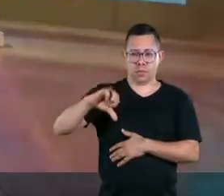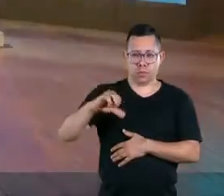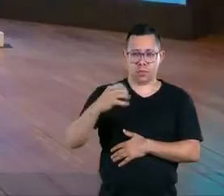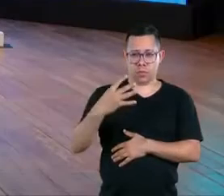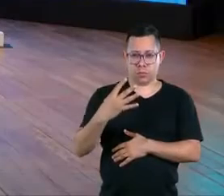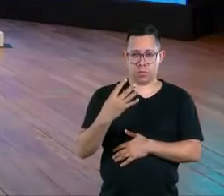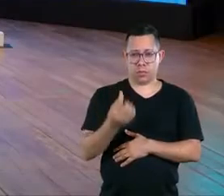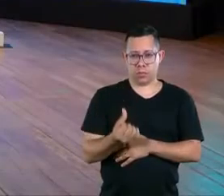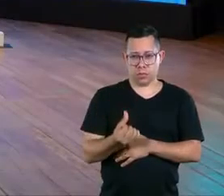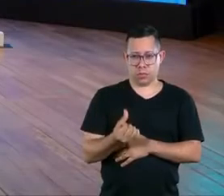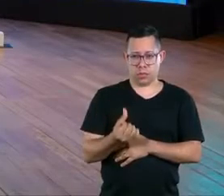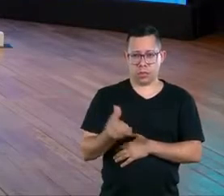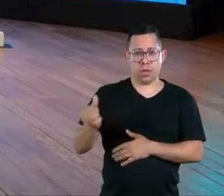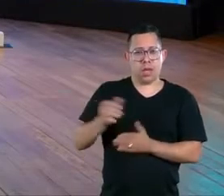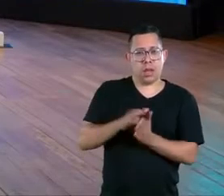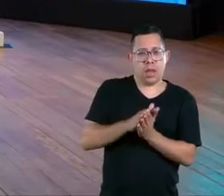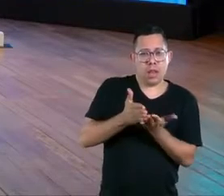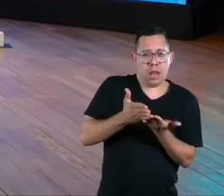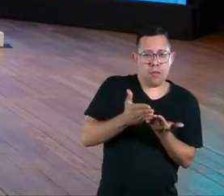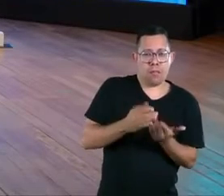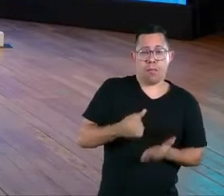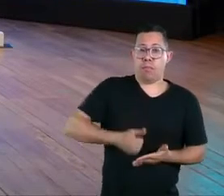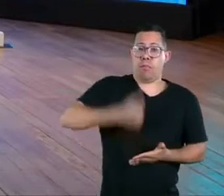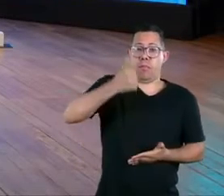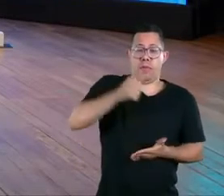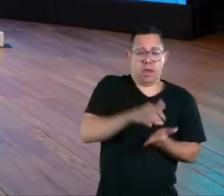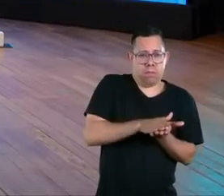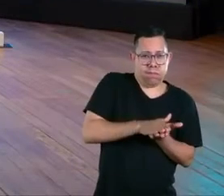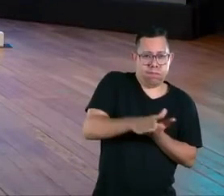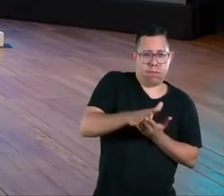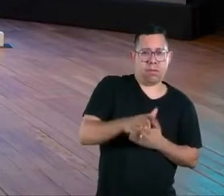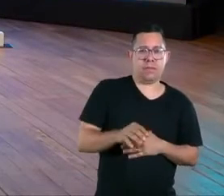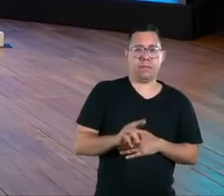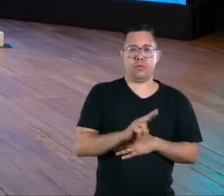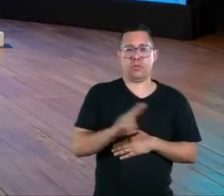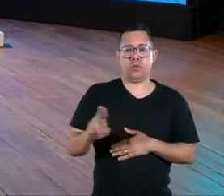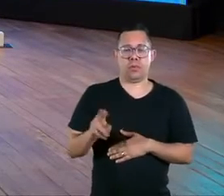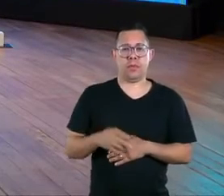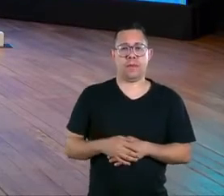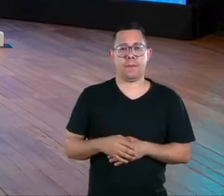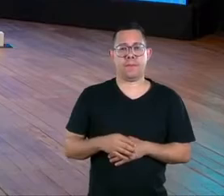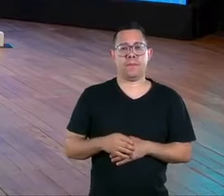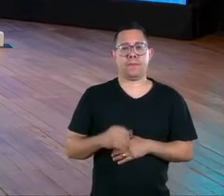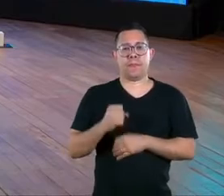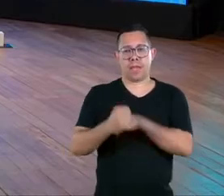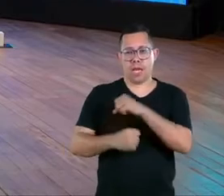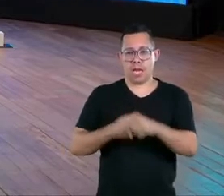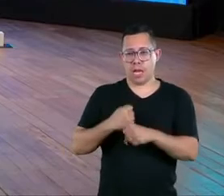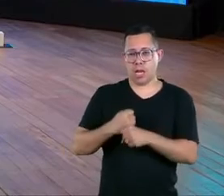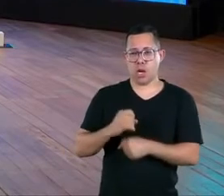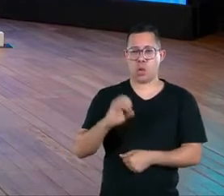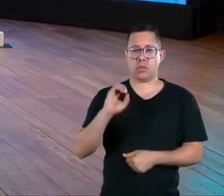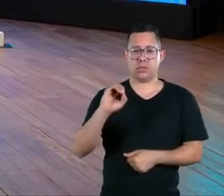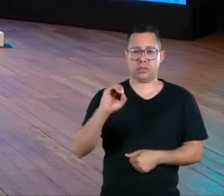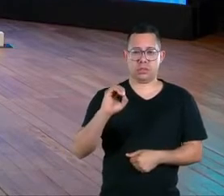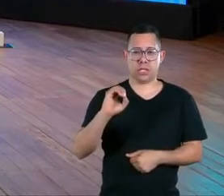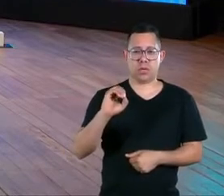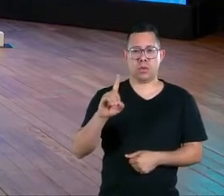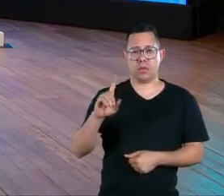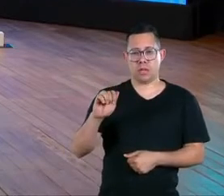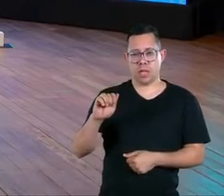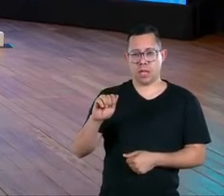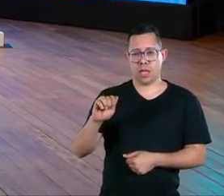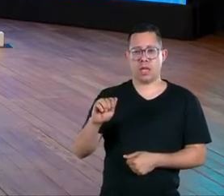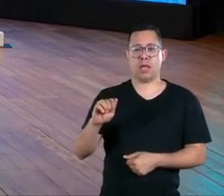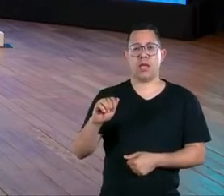1946, ele publica o seu primeiro livro, chamado O Ano Zero da Alemanha, falando de um país destruído,